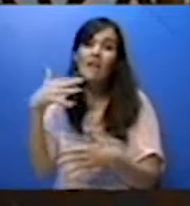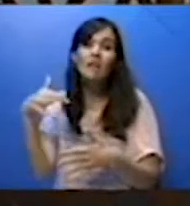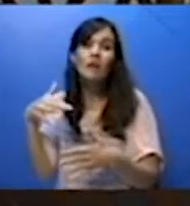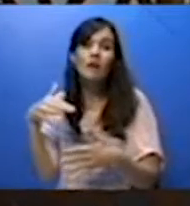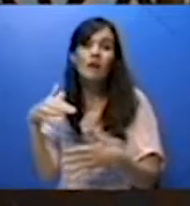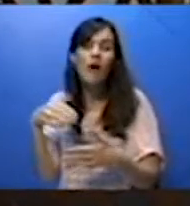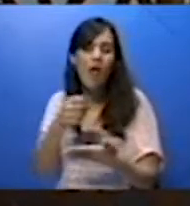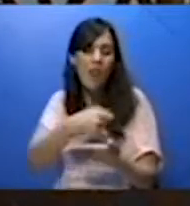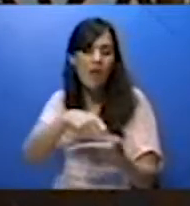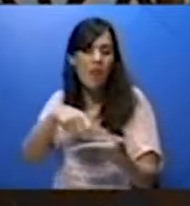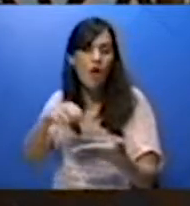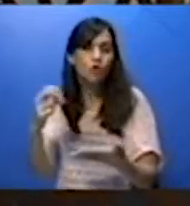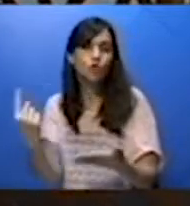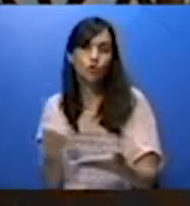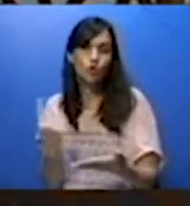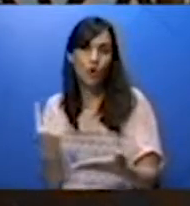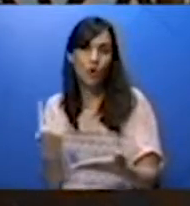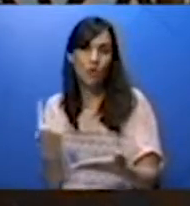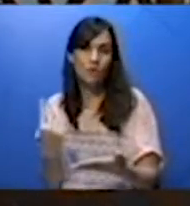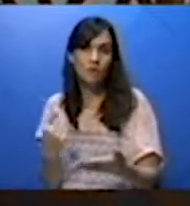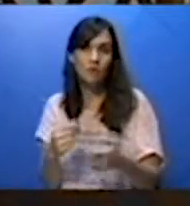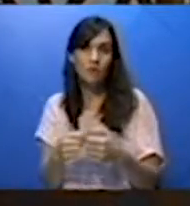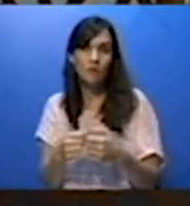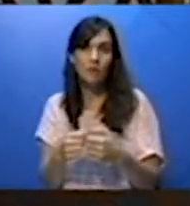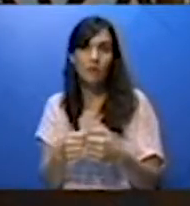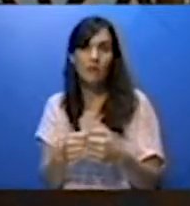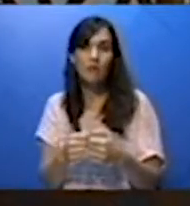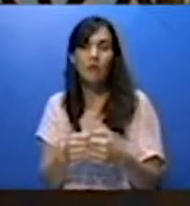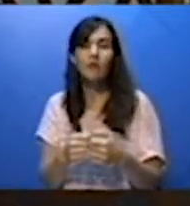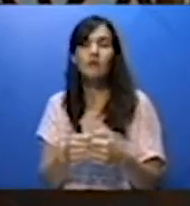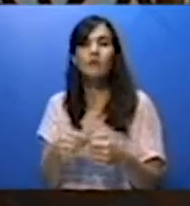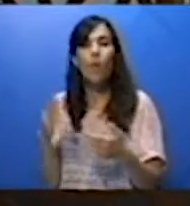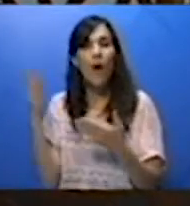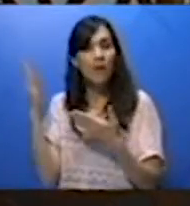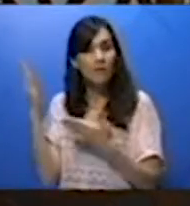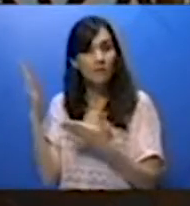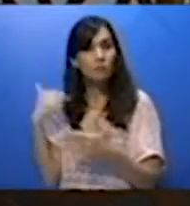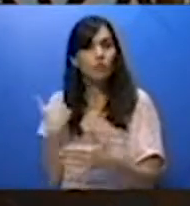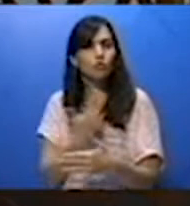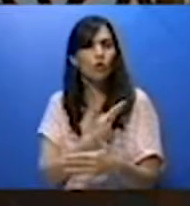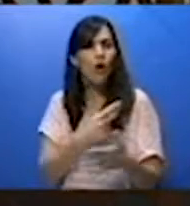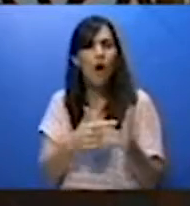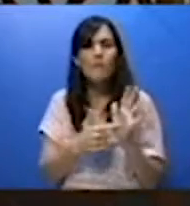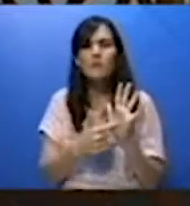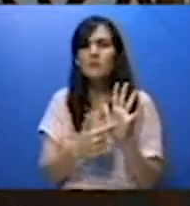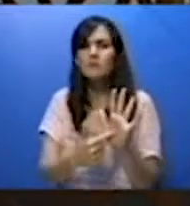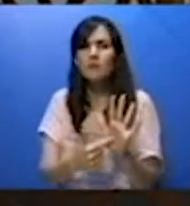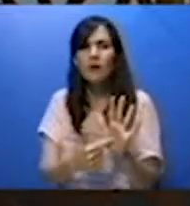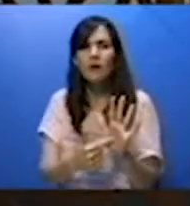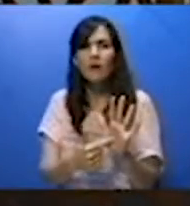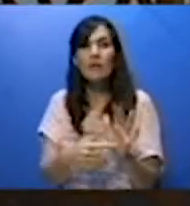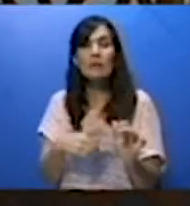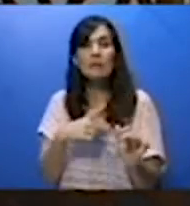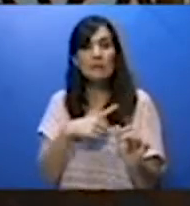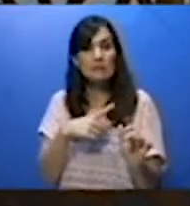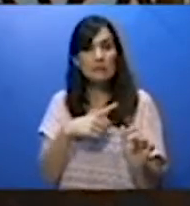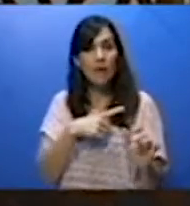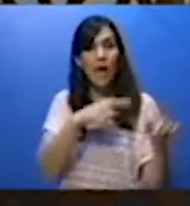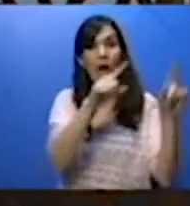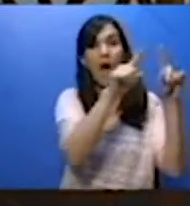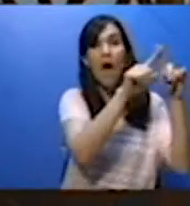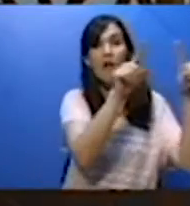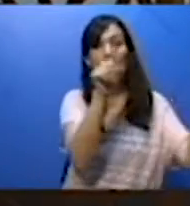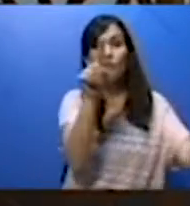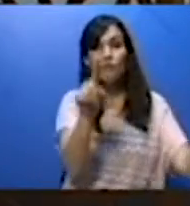sozinho ah mas a minha criança ainda não escreve tudo bem então aqui nós vamos apresentar 10 e aqui nós temos uma